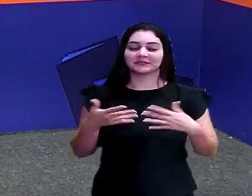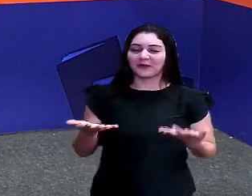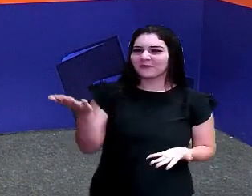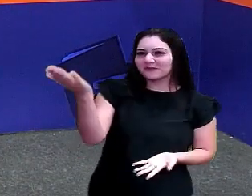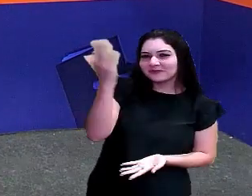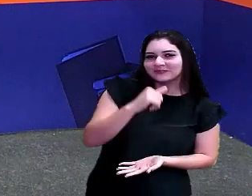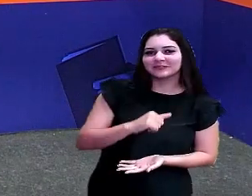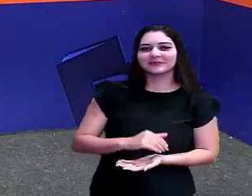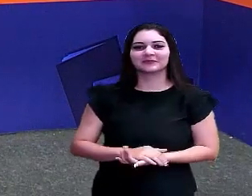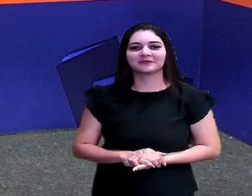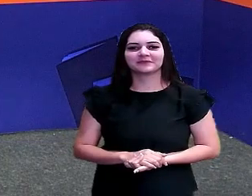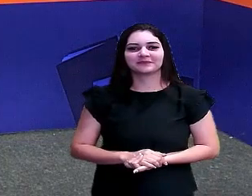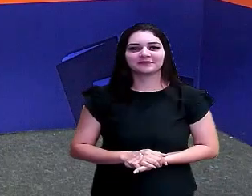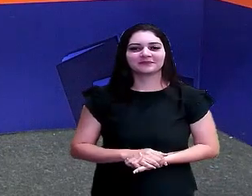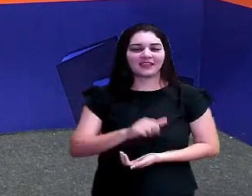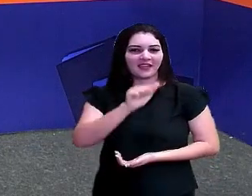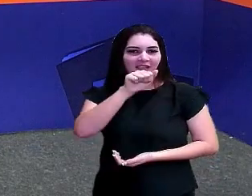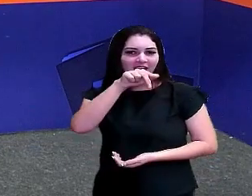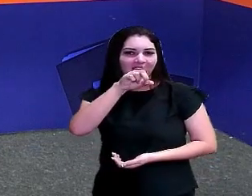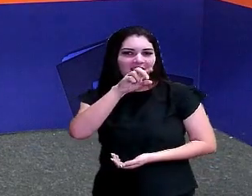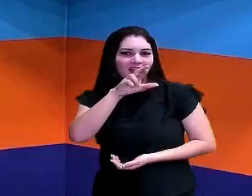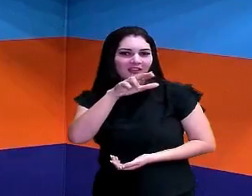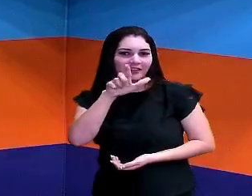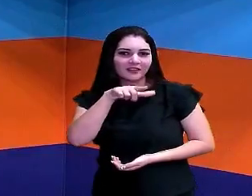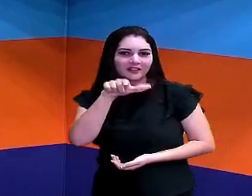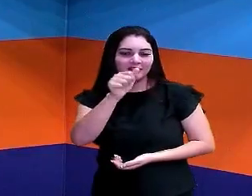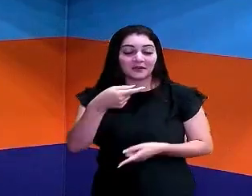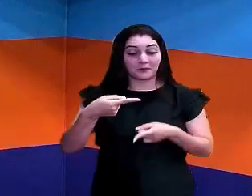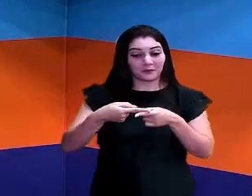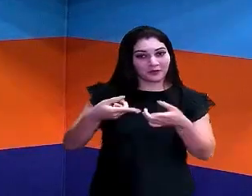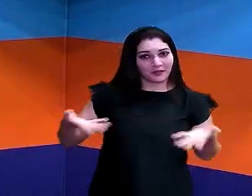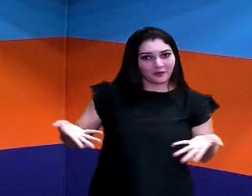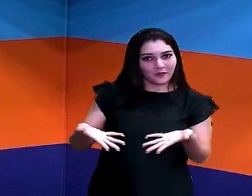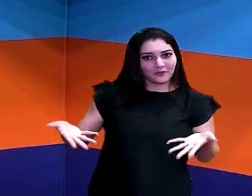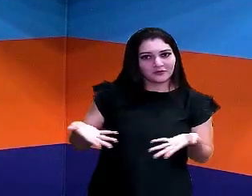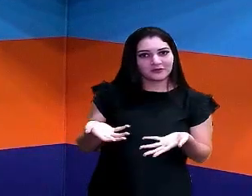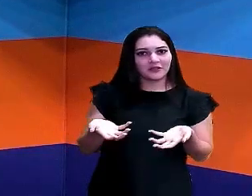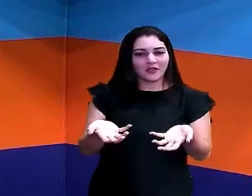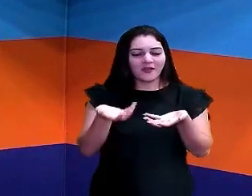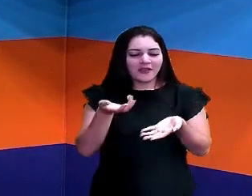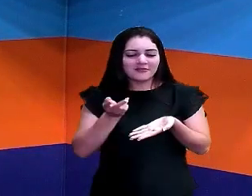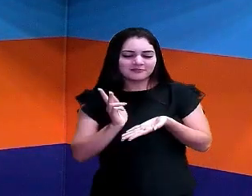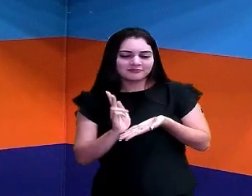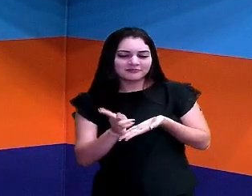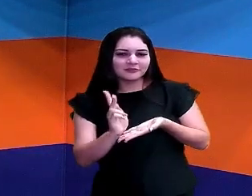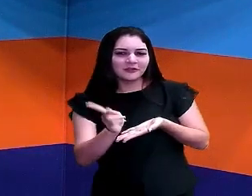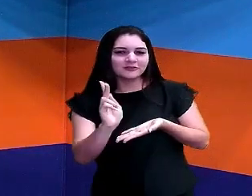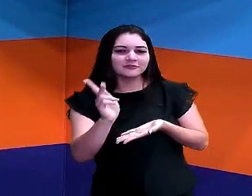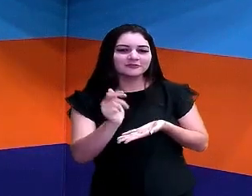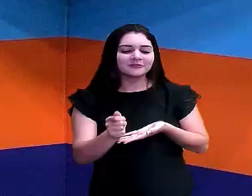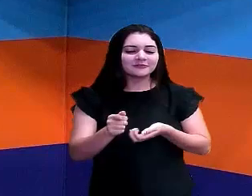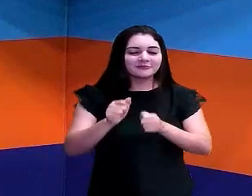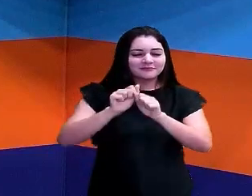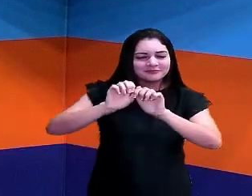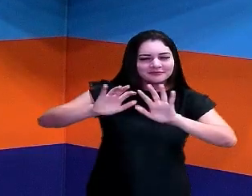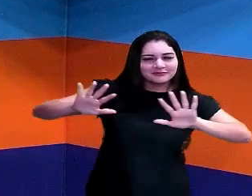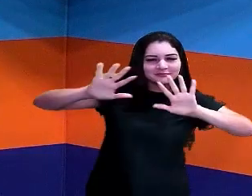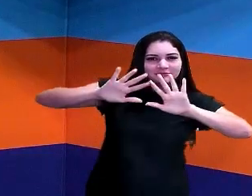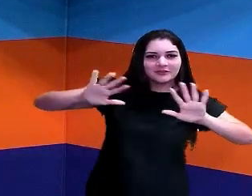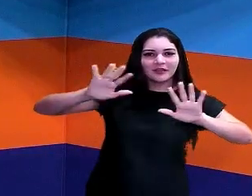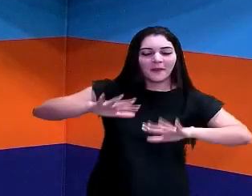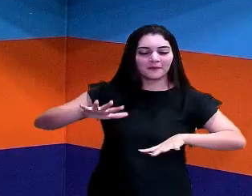vem comigo, Andressa Sacramento, porque hoje eu quero continuar desvendando os mistérios